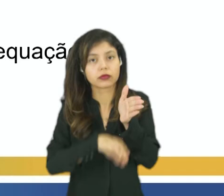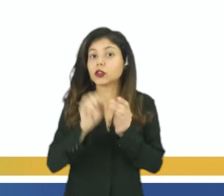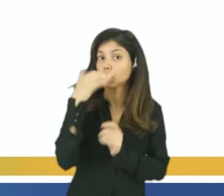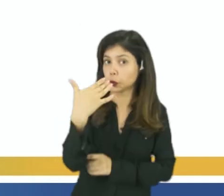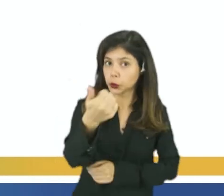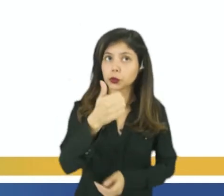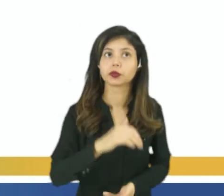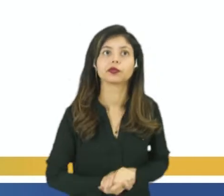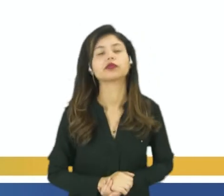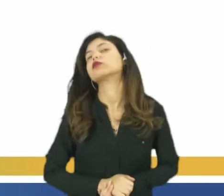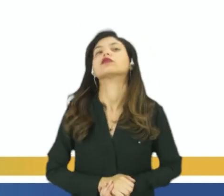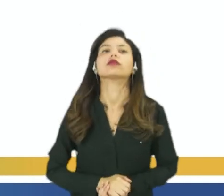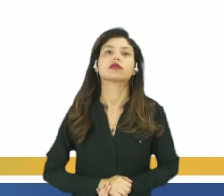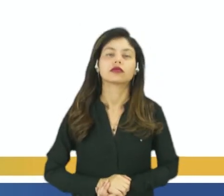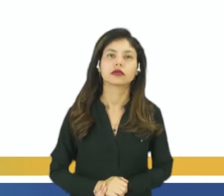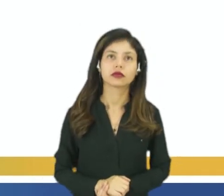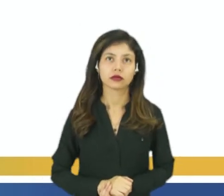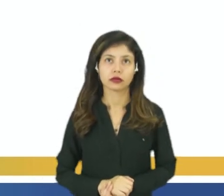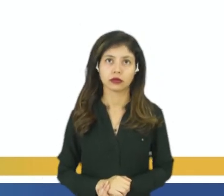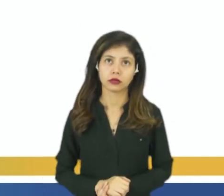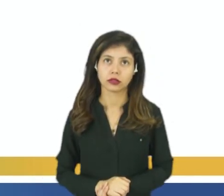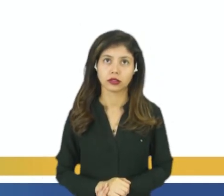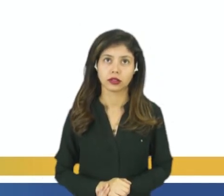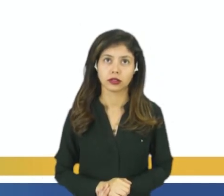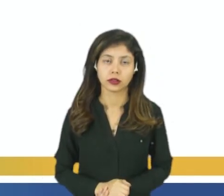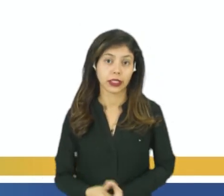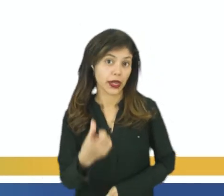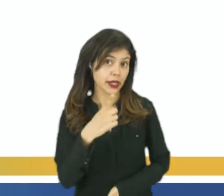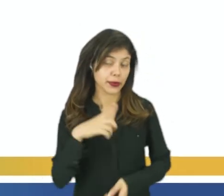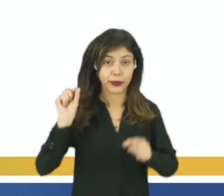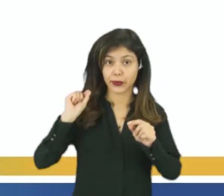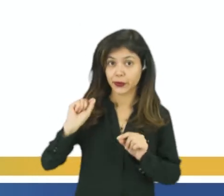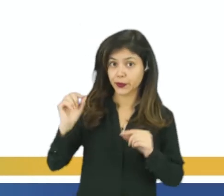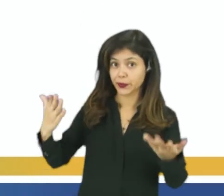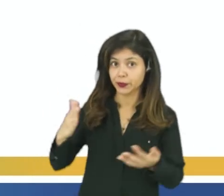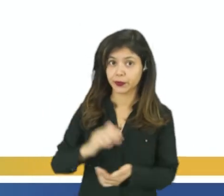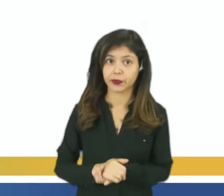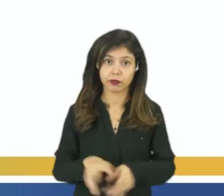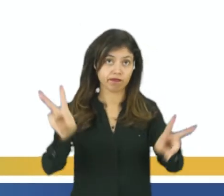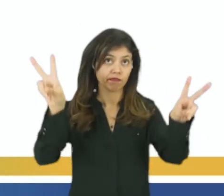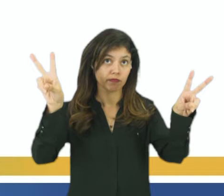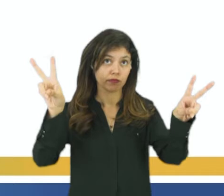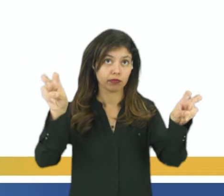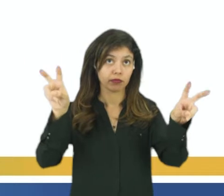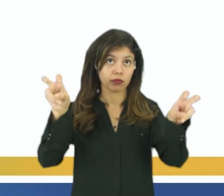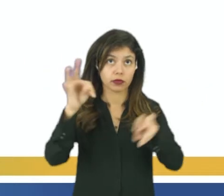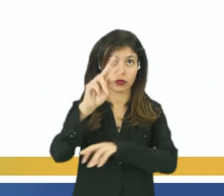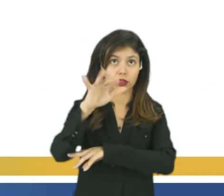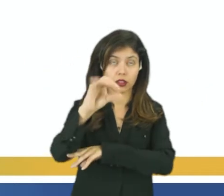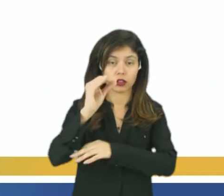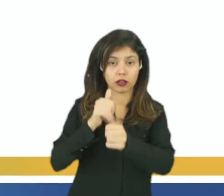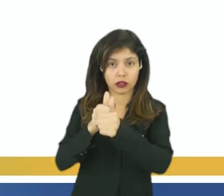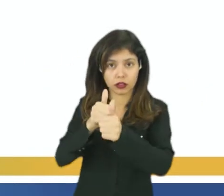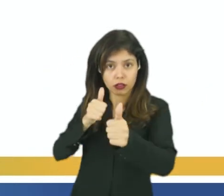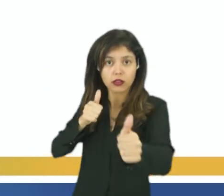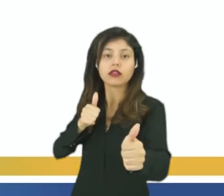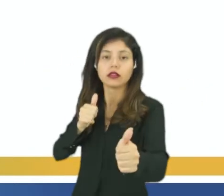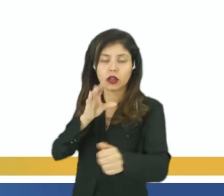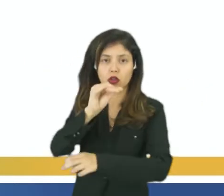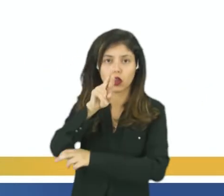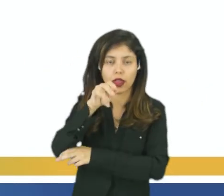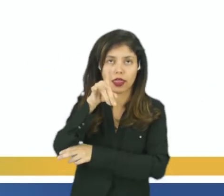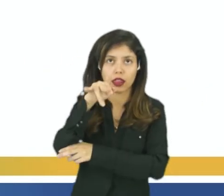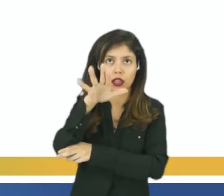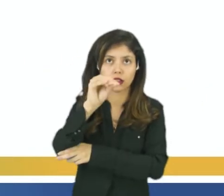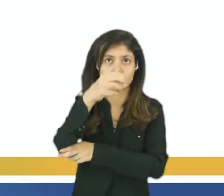Tudo bem? Então, nós teremos um terno ordenado, ou